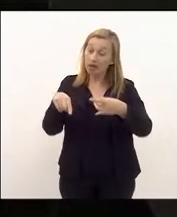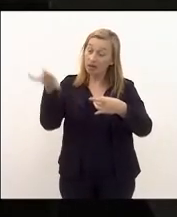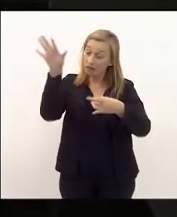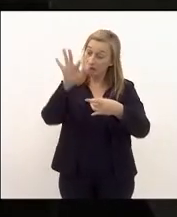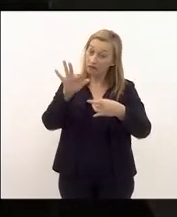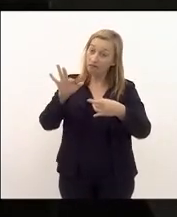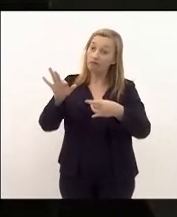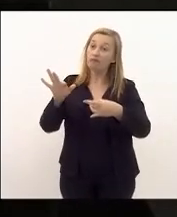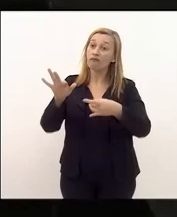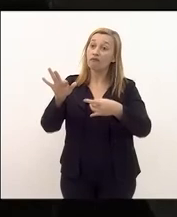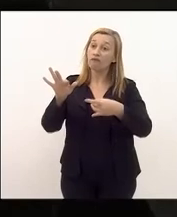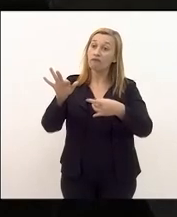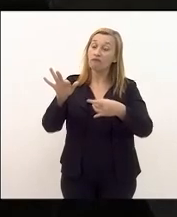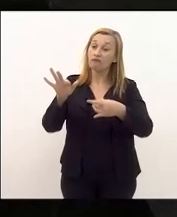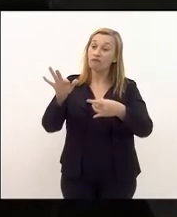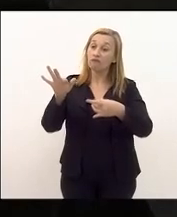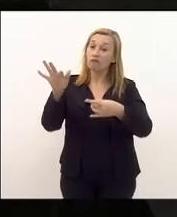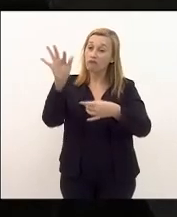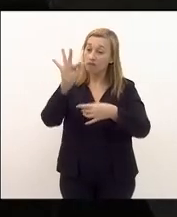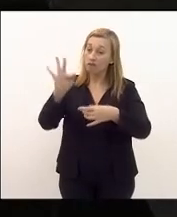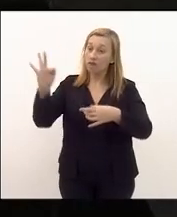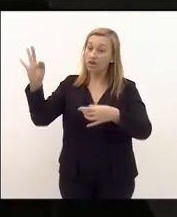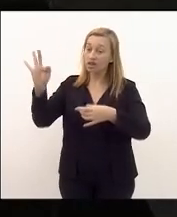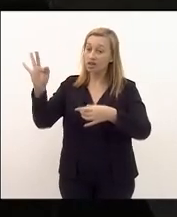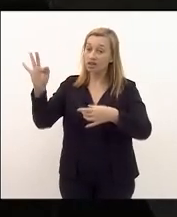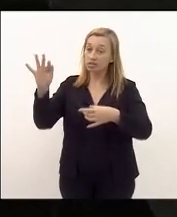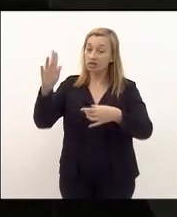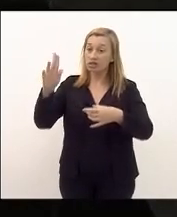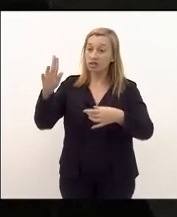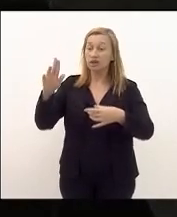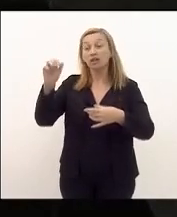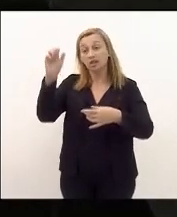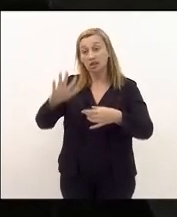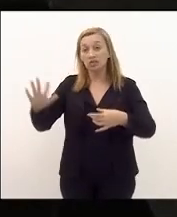federativo nacional, é a União.